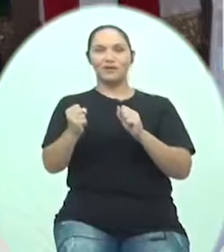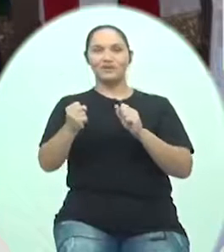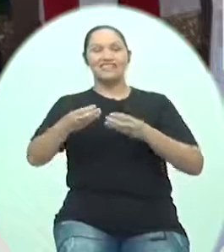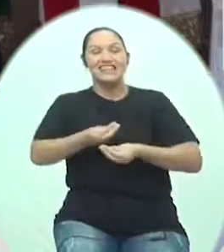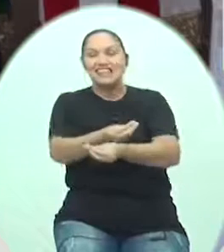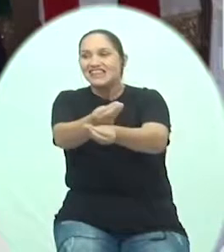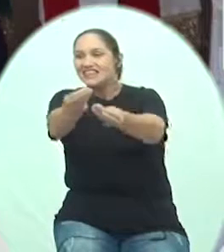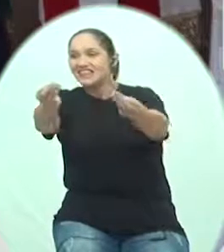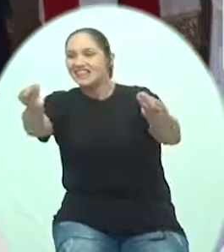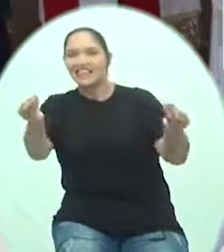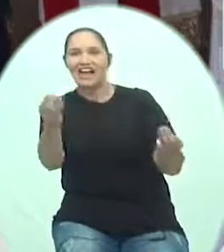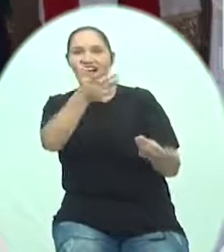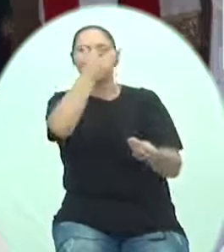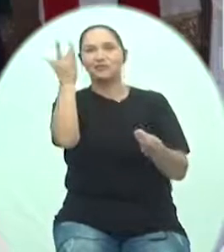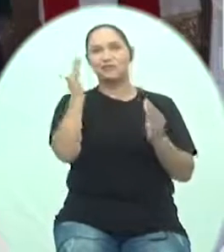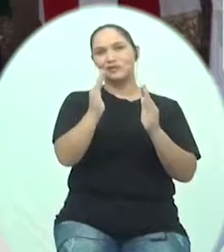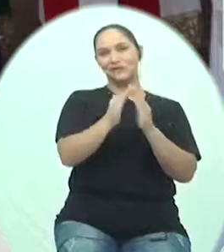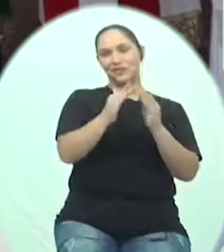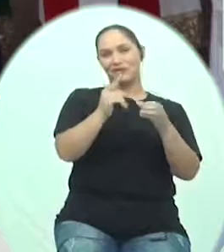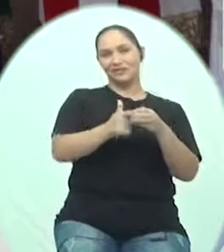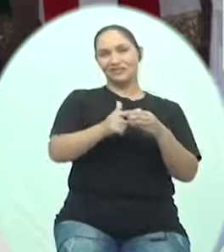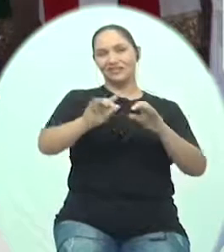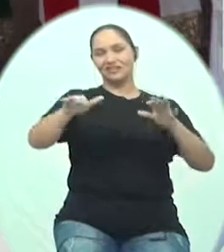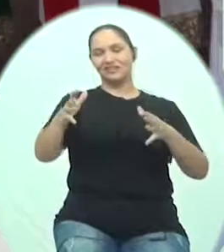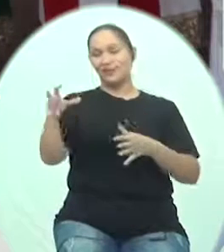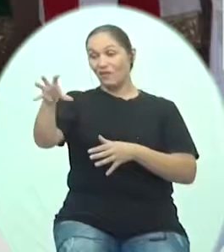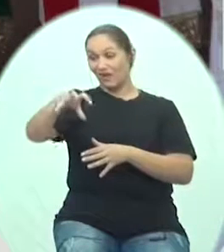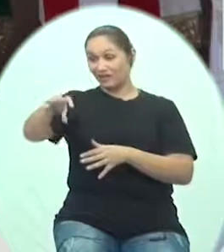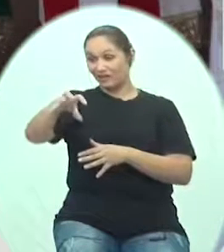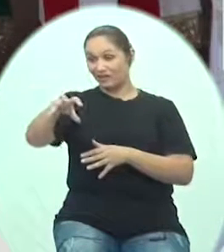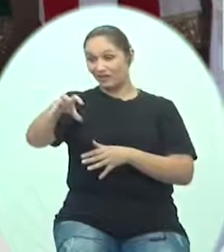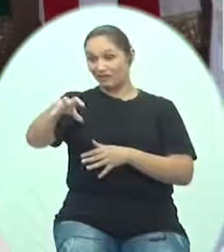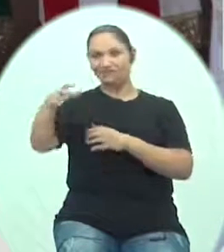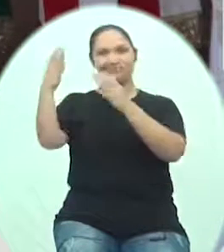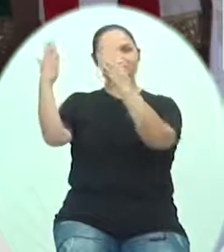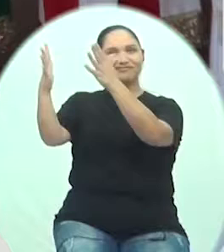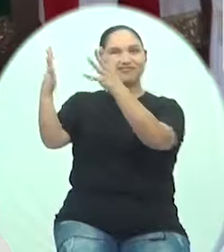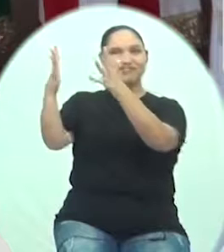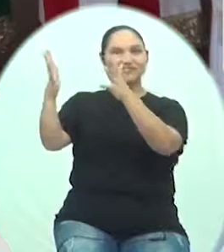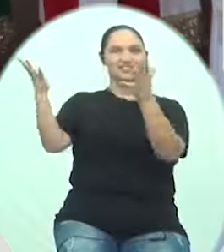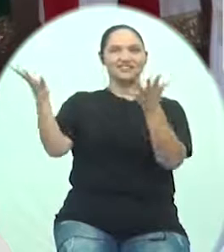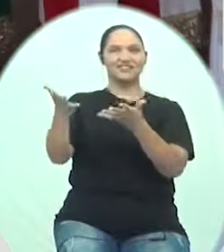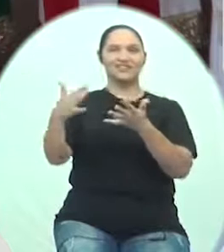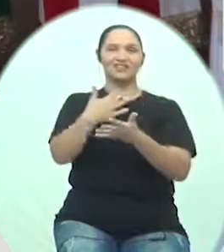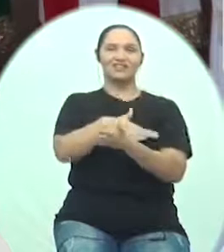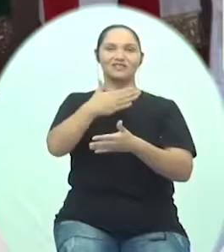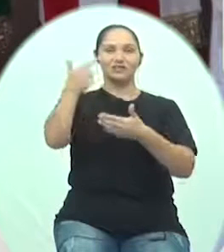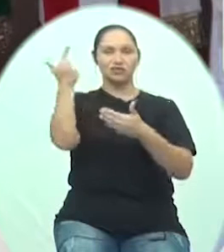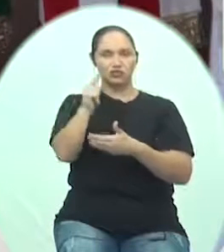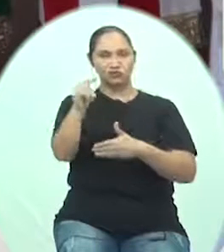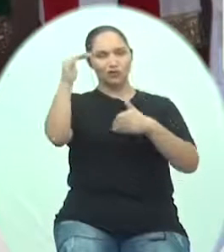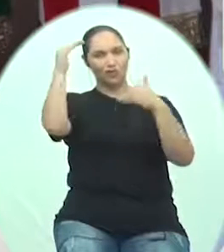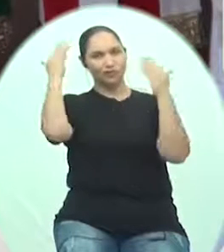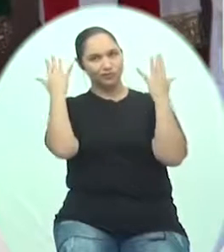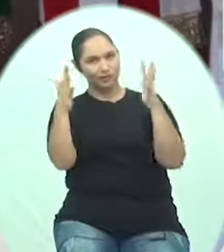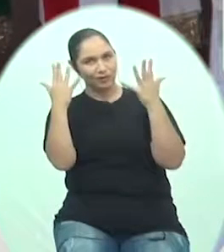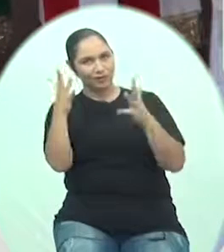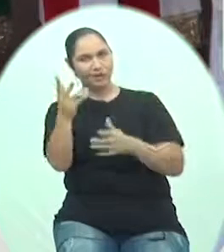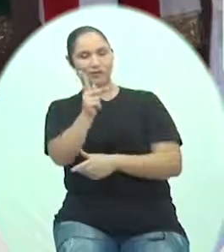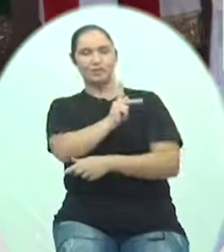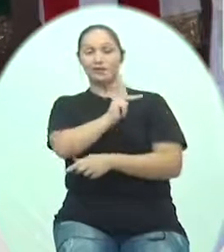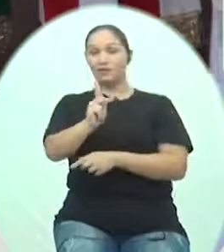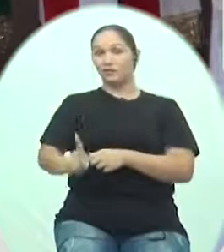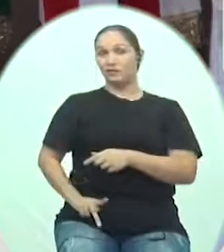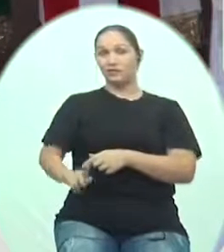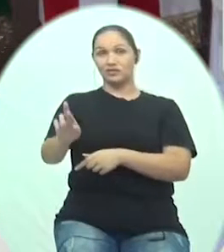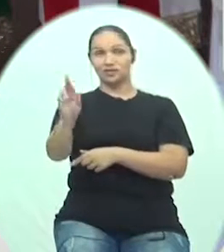nossa região está de parabéns e quero aqui então mais uma vez parabenizar ao presidente Rampinelli que possa fazer um grande